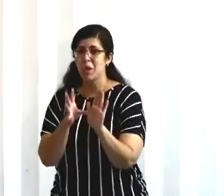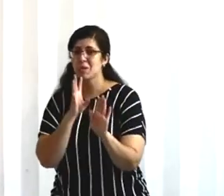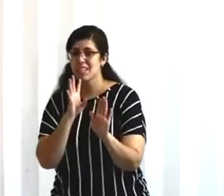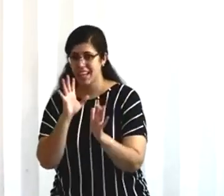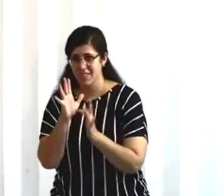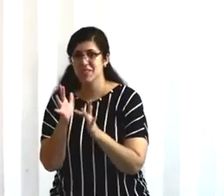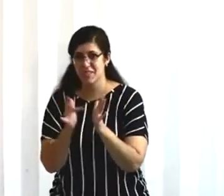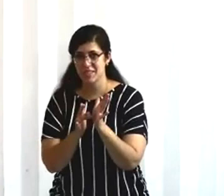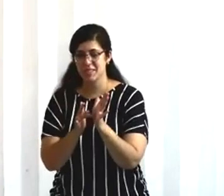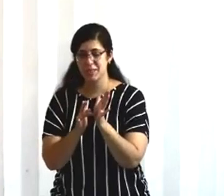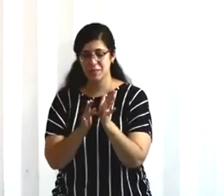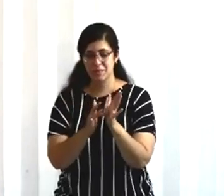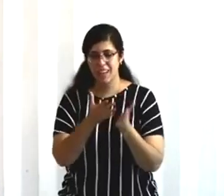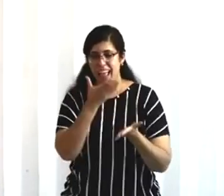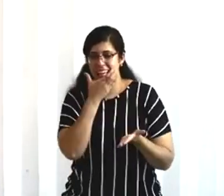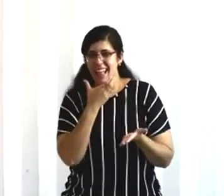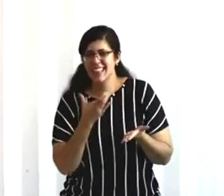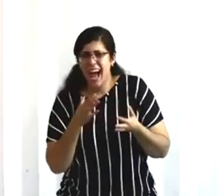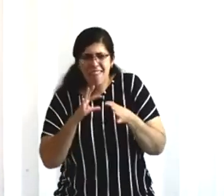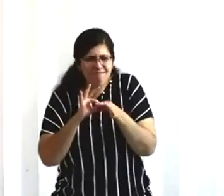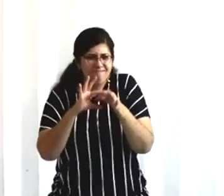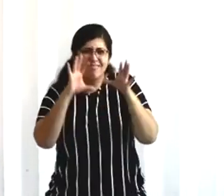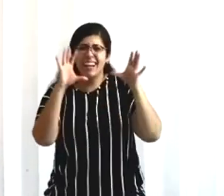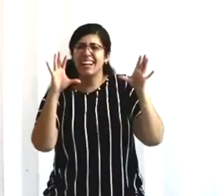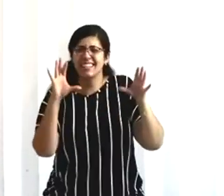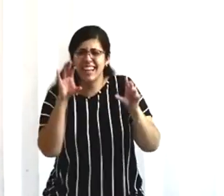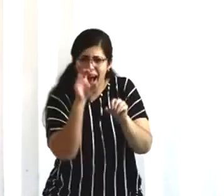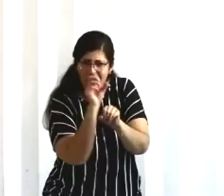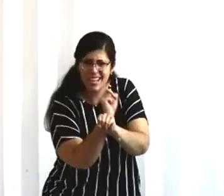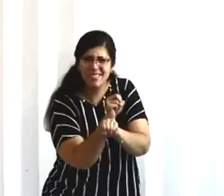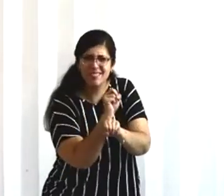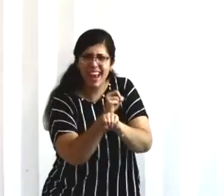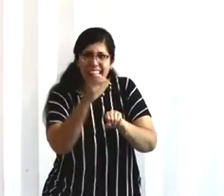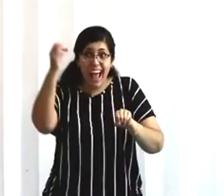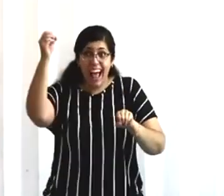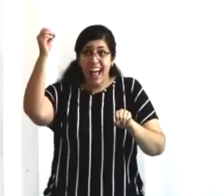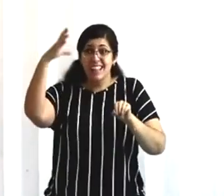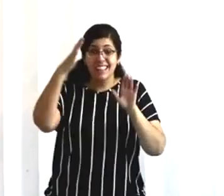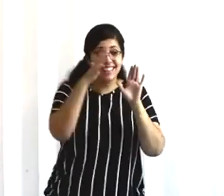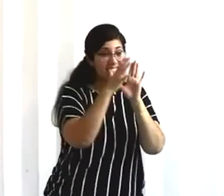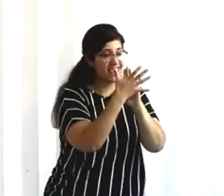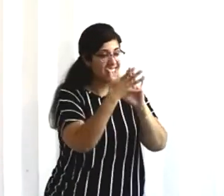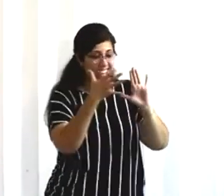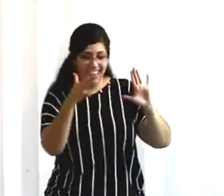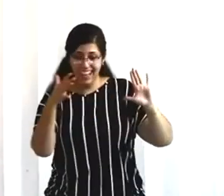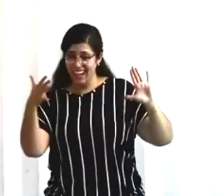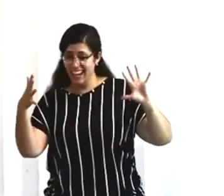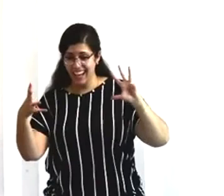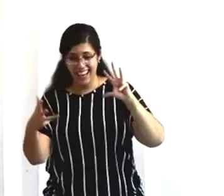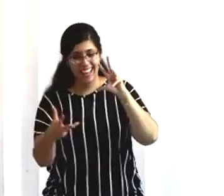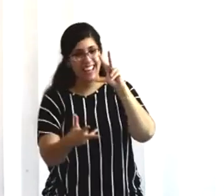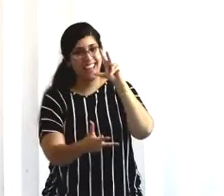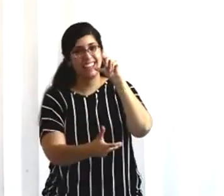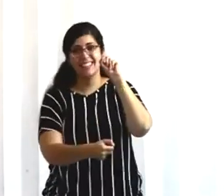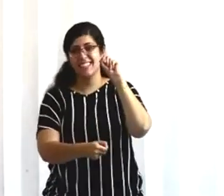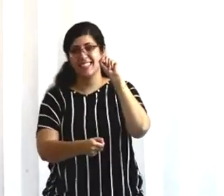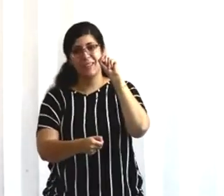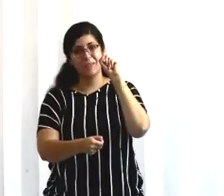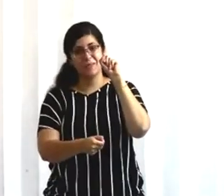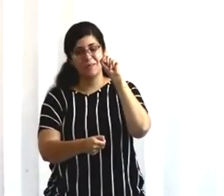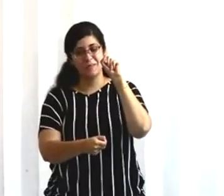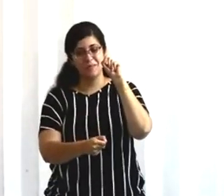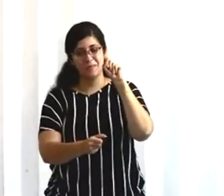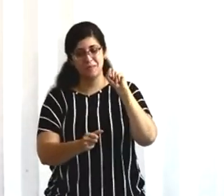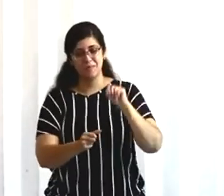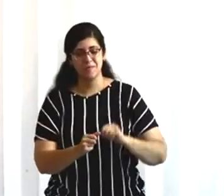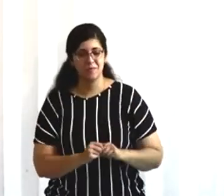de libertação e esperança. A luz resplandeceu sobre os que habitavam na terra da sombra da